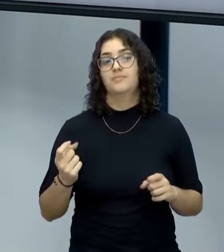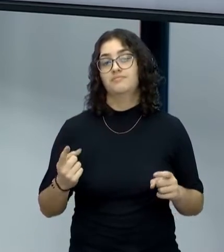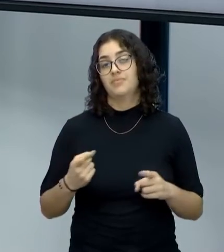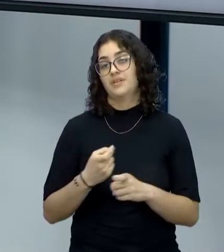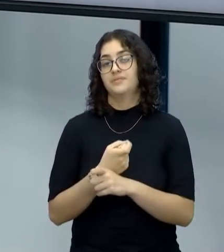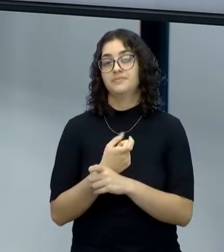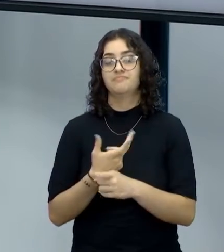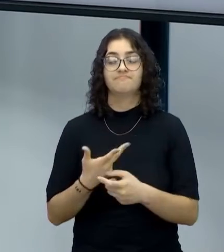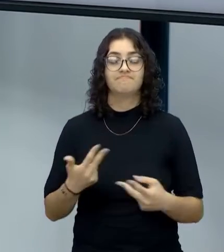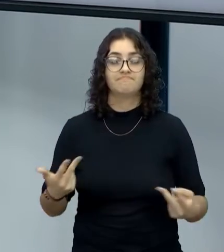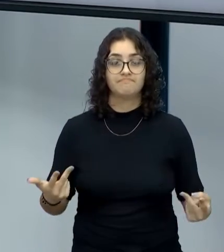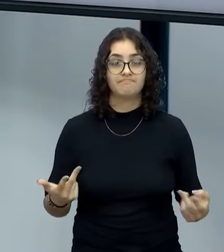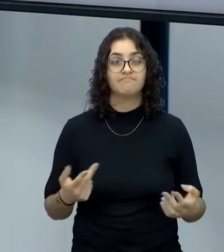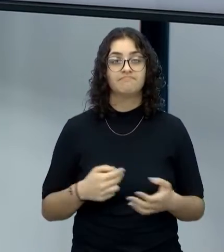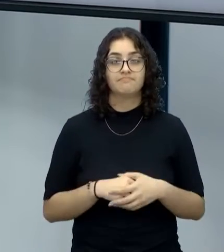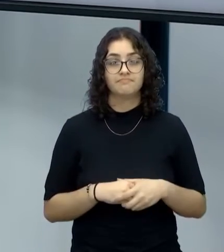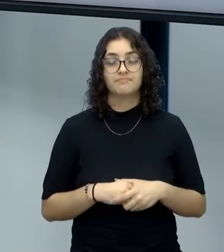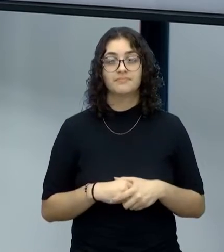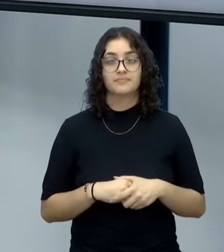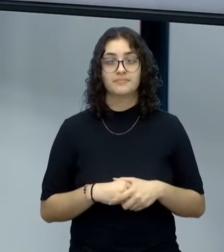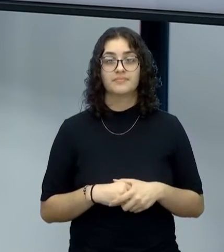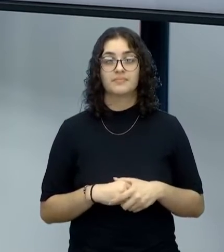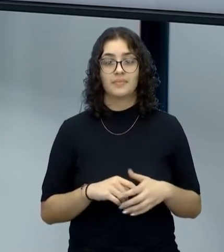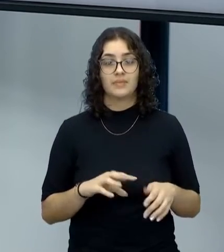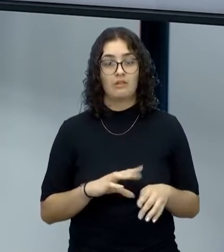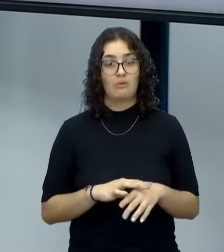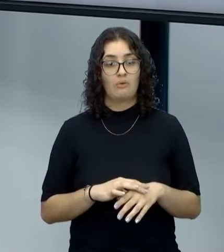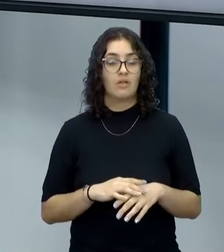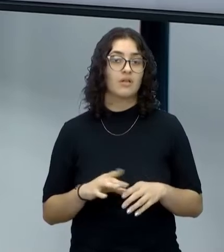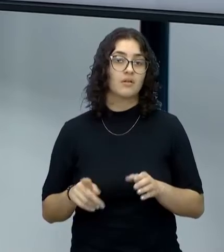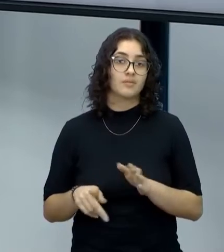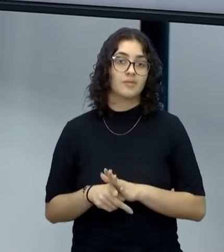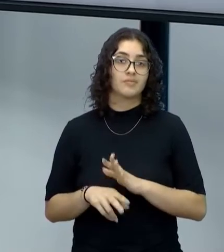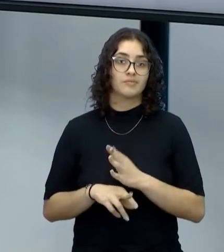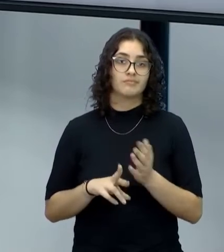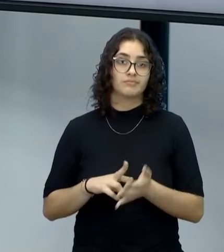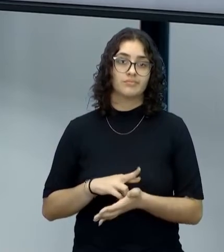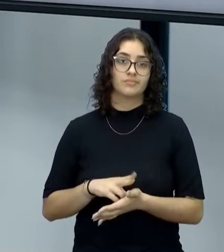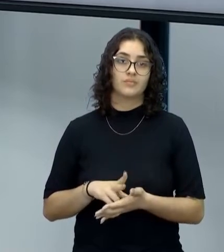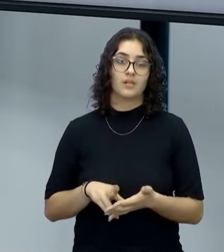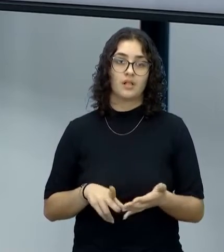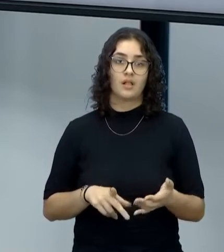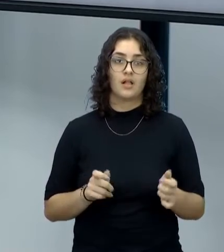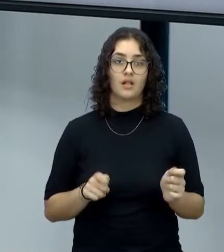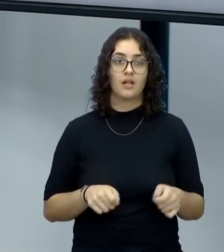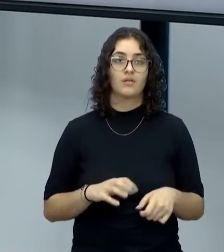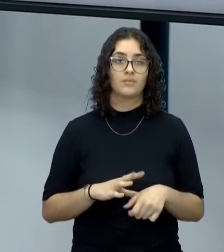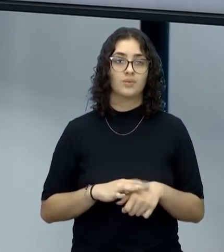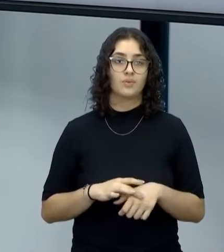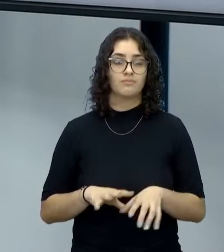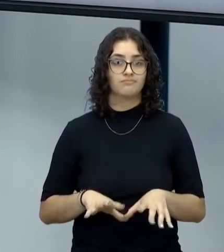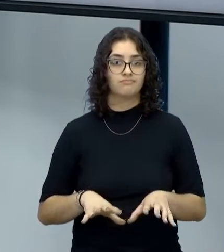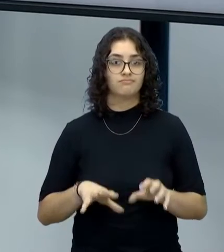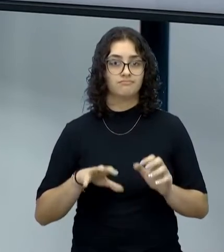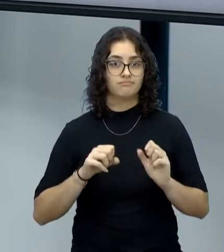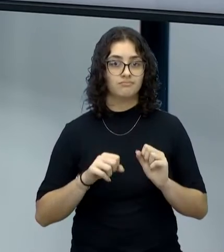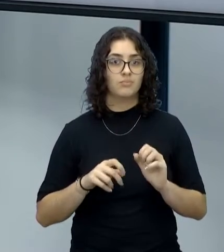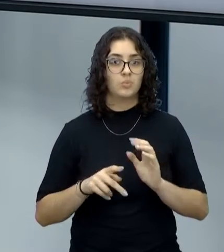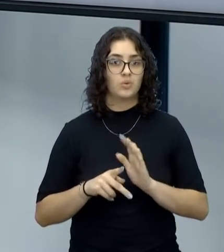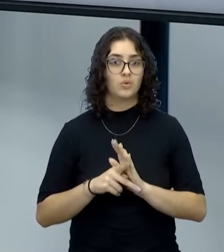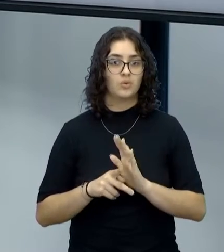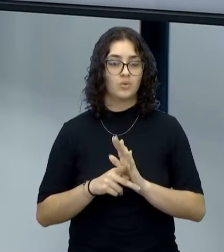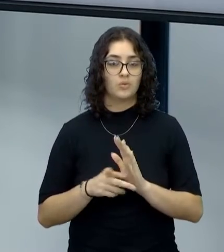bactérias, né, ou até mesmo de árqueas, né, de outros micro-organismos, que pode trazer doenças aos